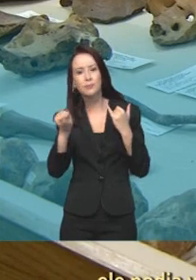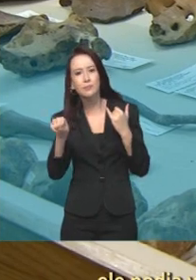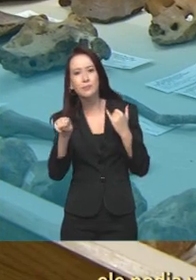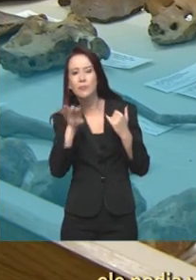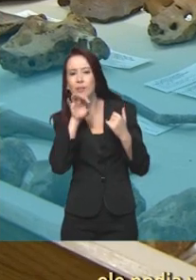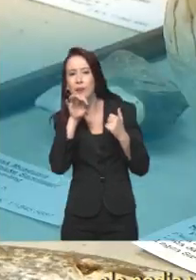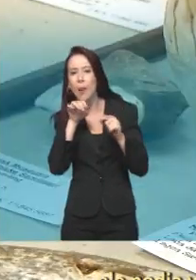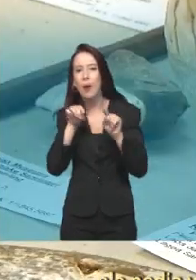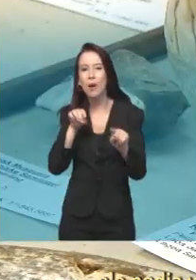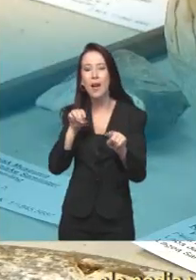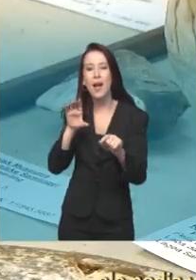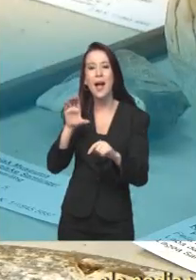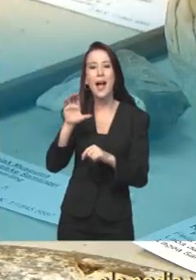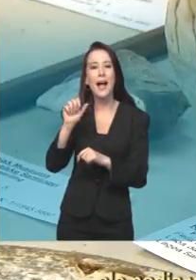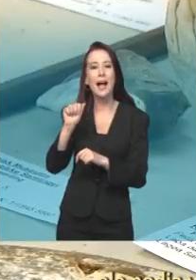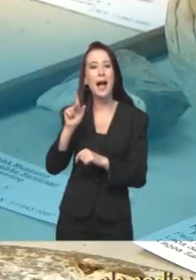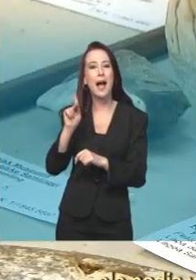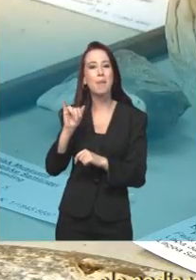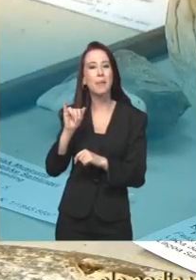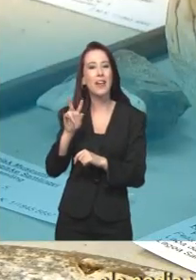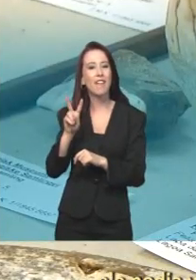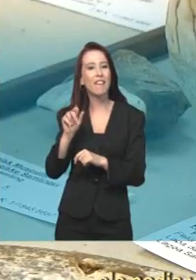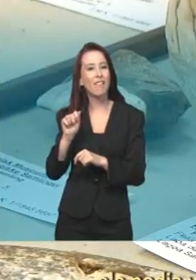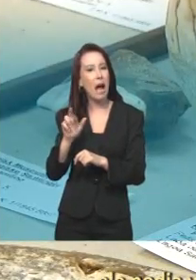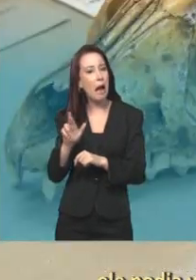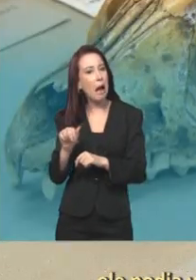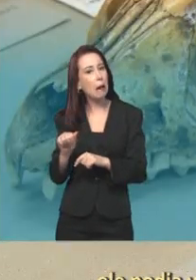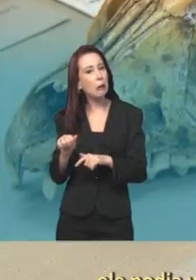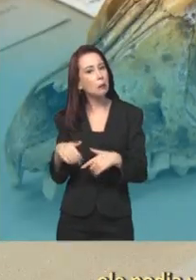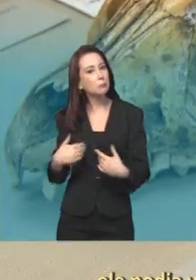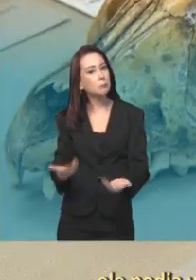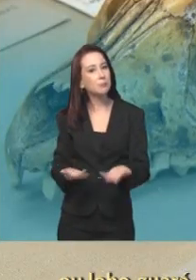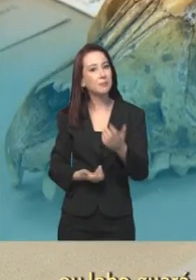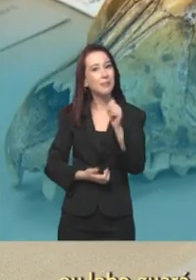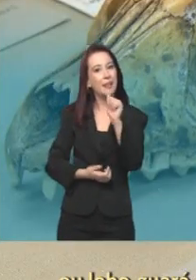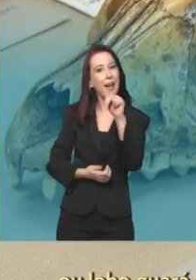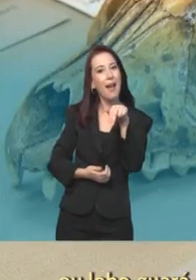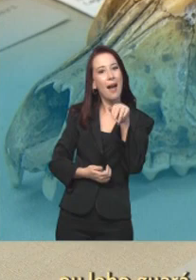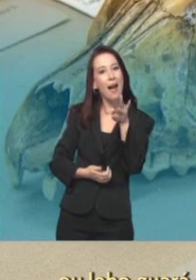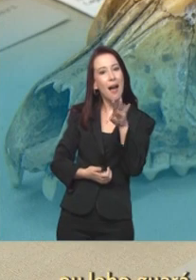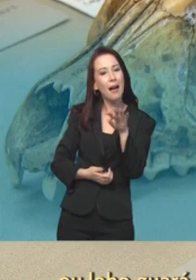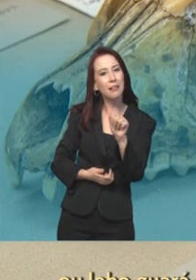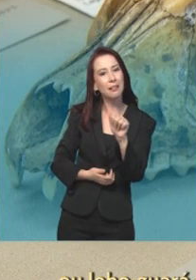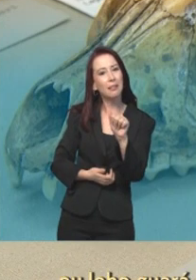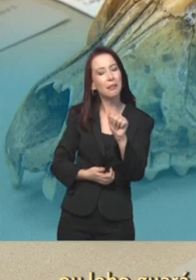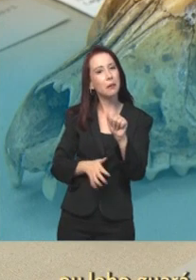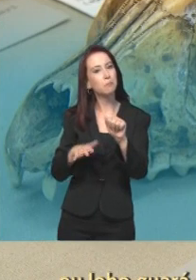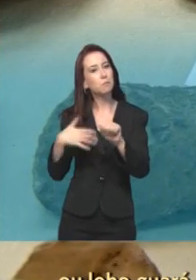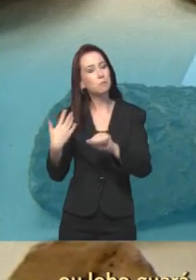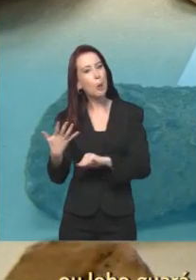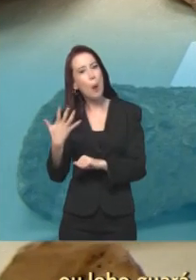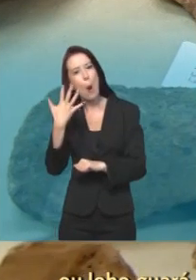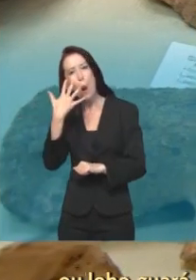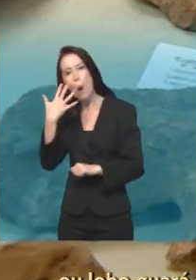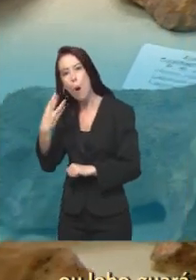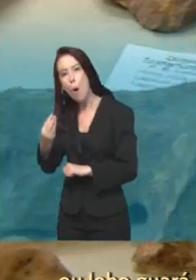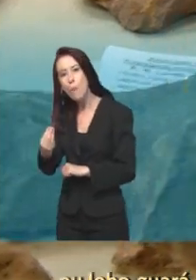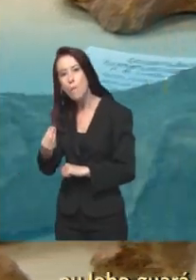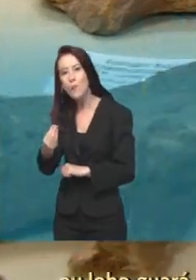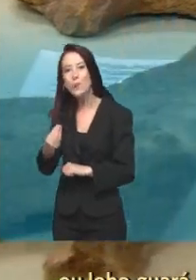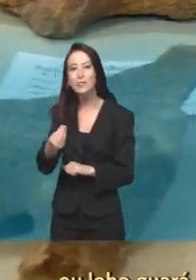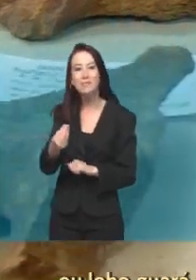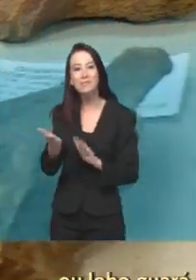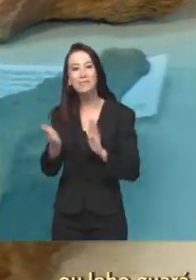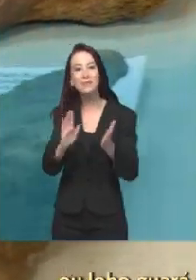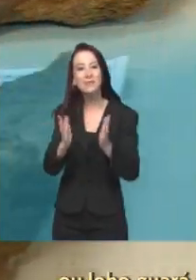um osso de capivara ou anta ou lobo-guará ou qualquer coisa, bicho